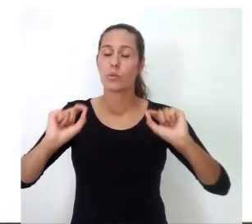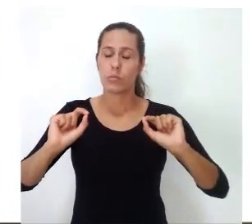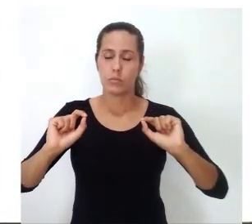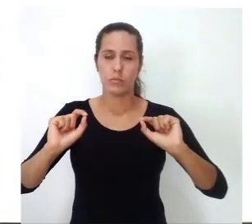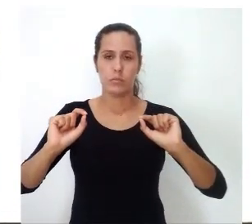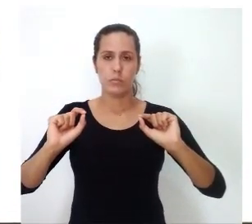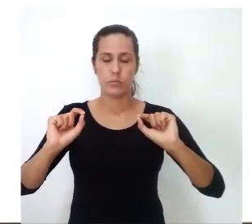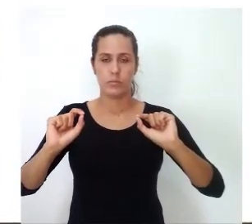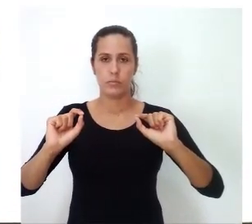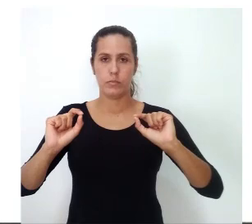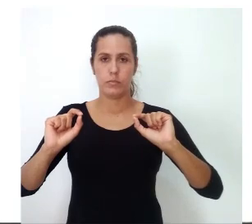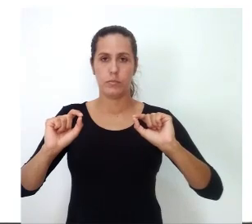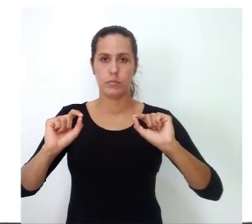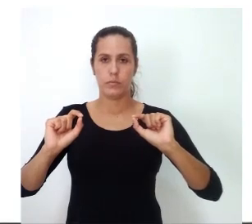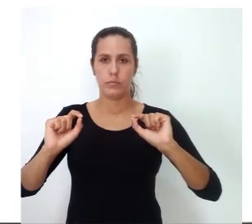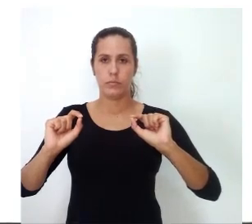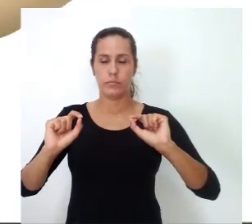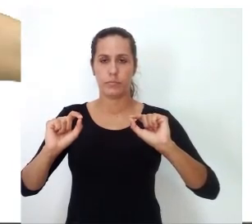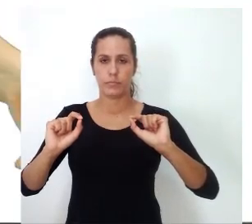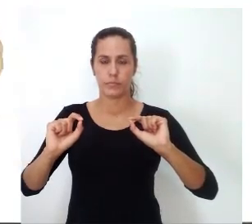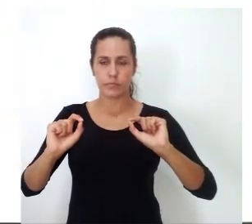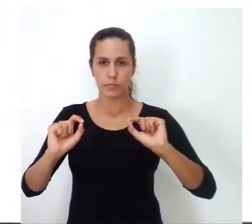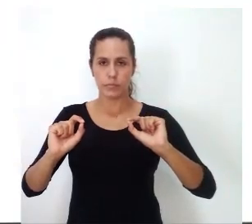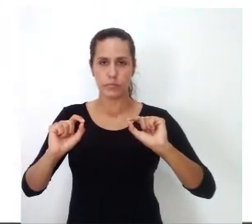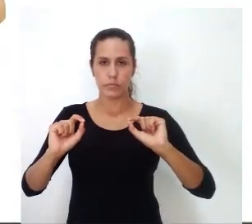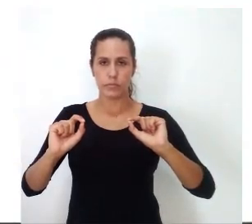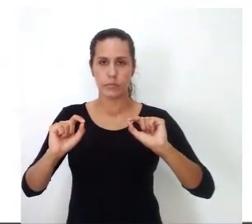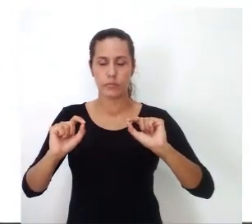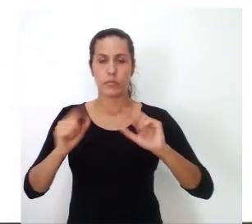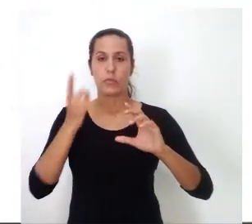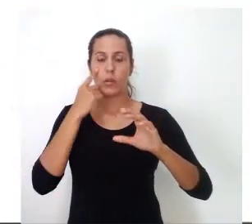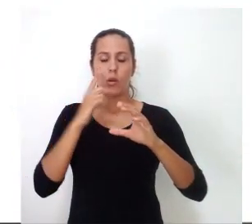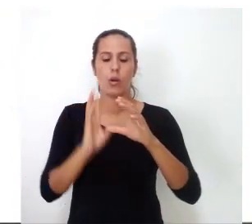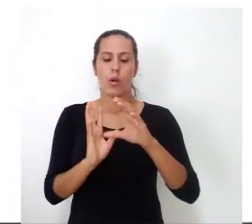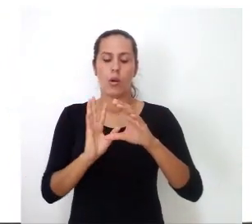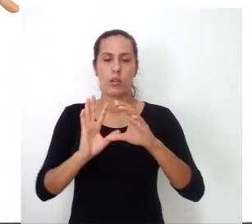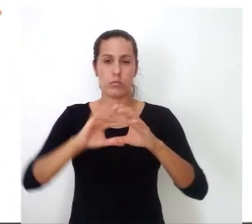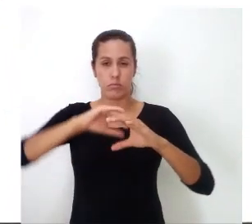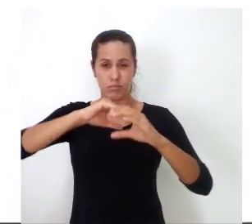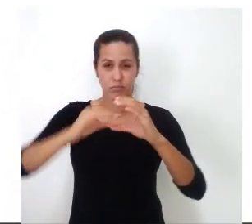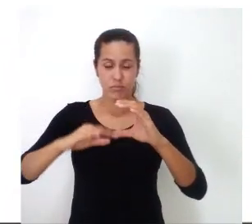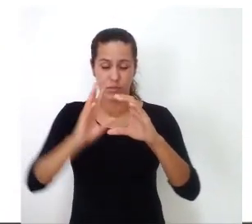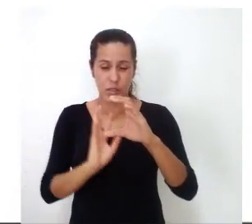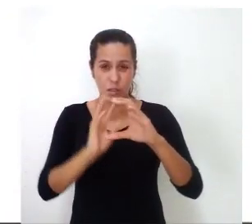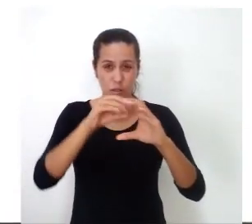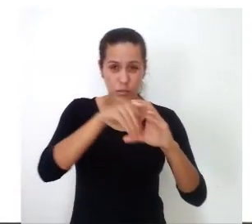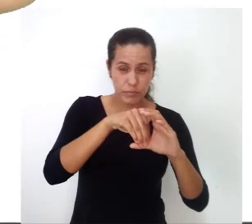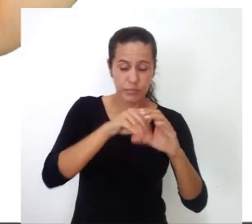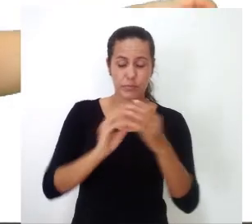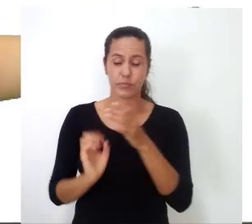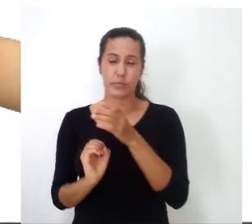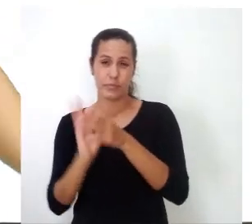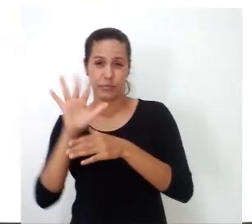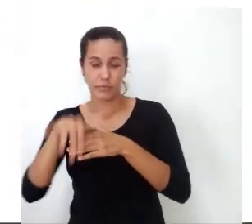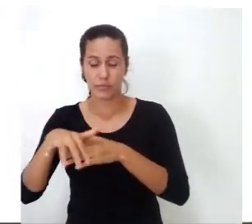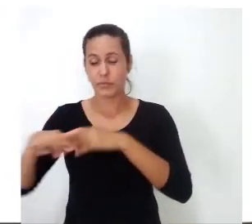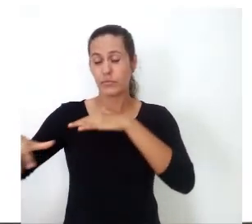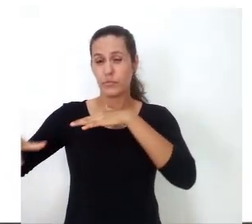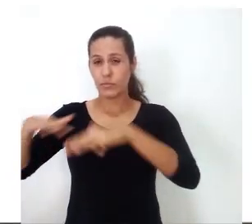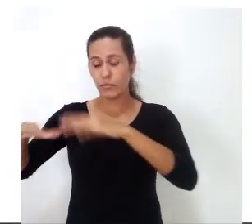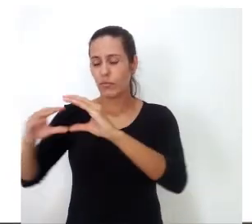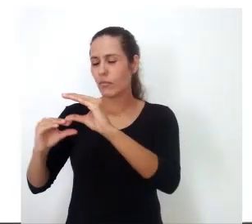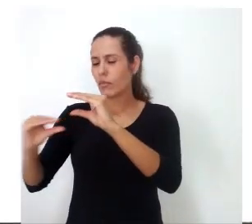que tanto a estrutura interna, quanto a movimentação das placas, quanto o vulcão, quanto